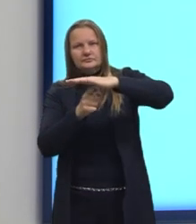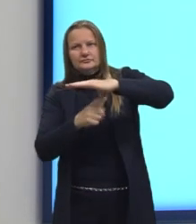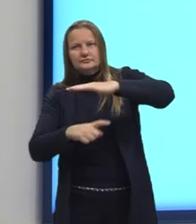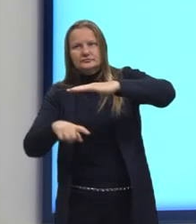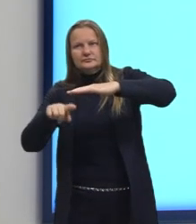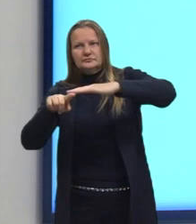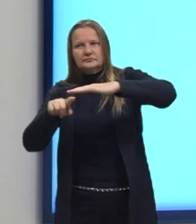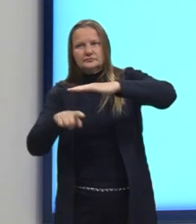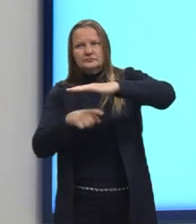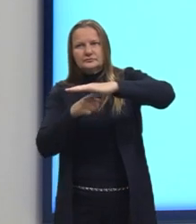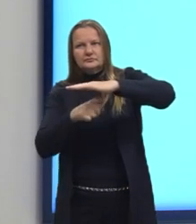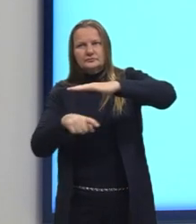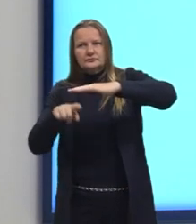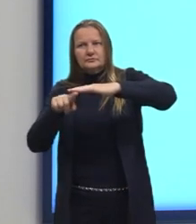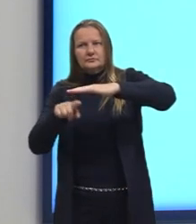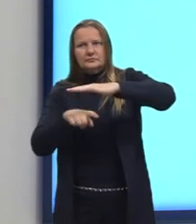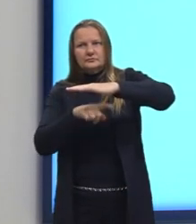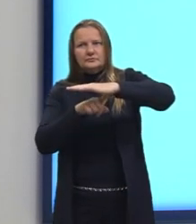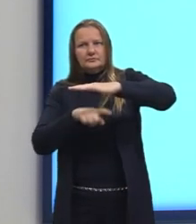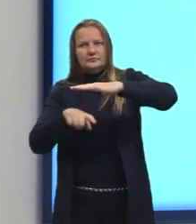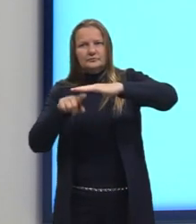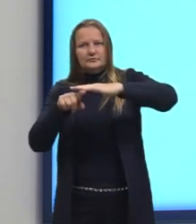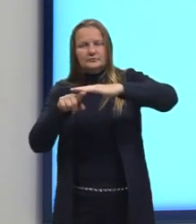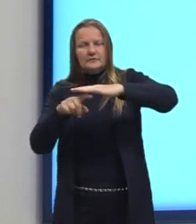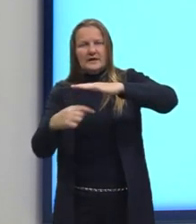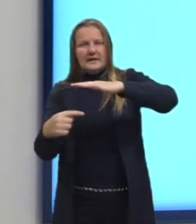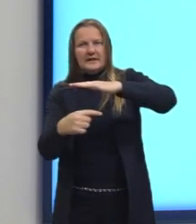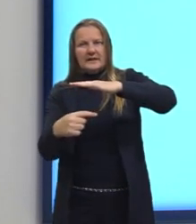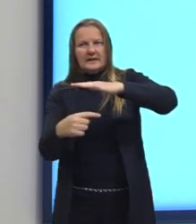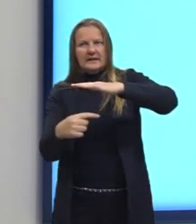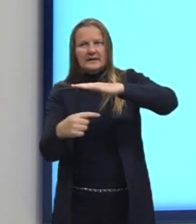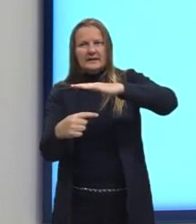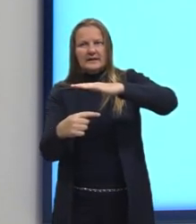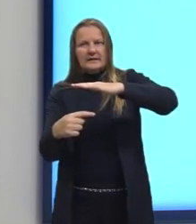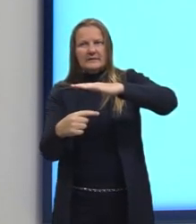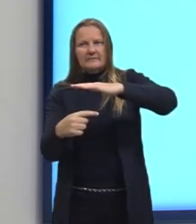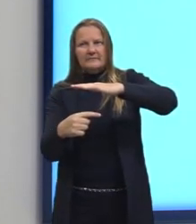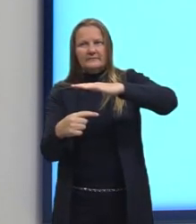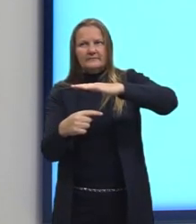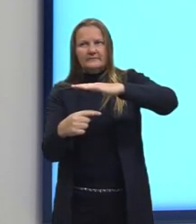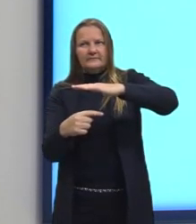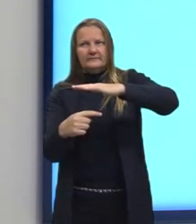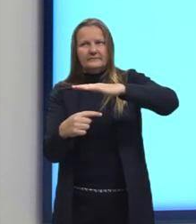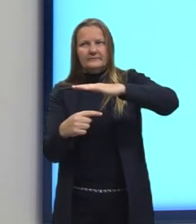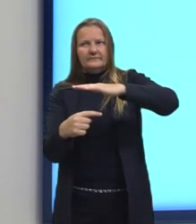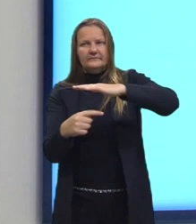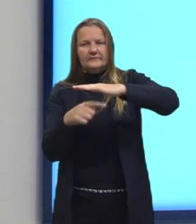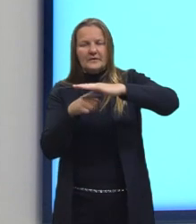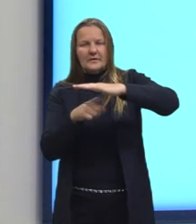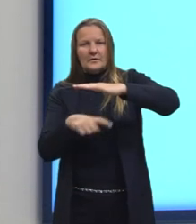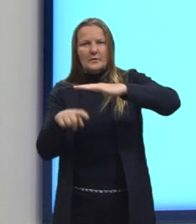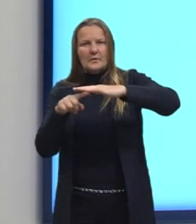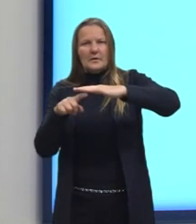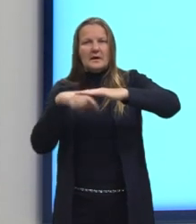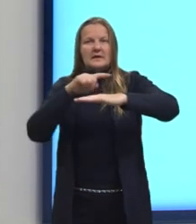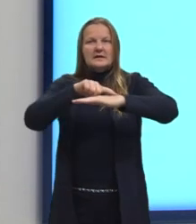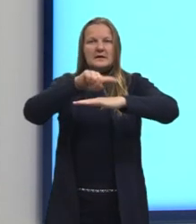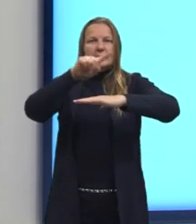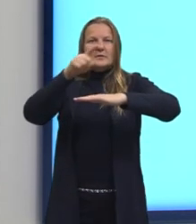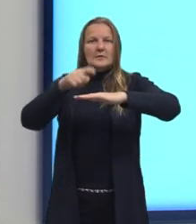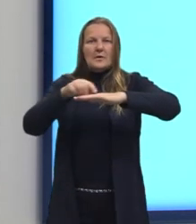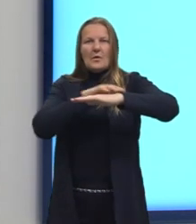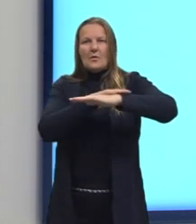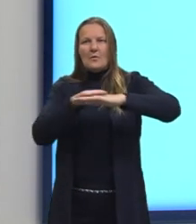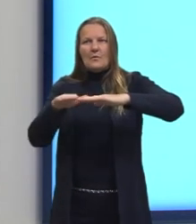ó no espaço negativo certo porque como se eu tivesse uma linha aqui né horizontal para cima é positivo para baixo negativo